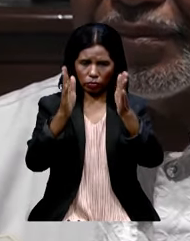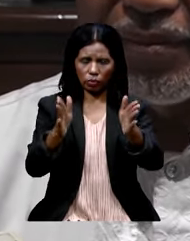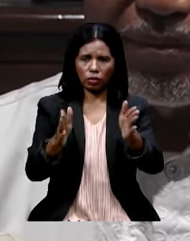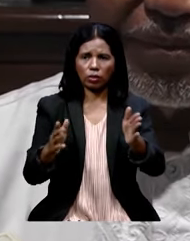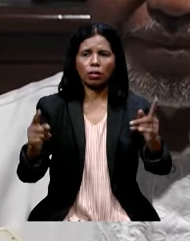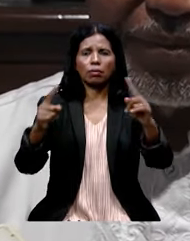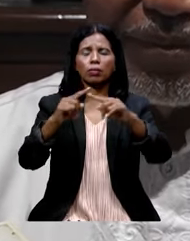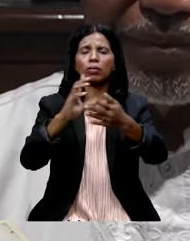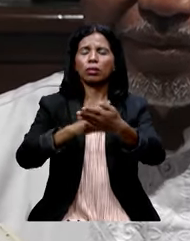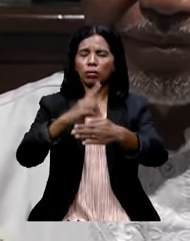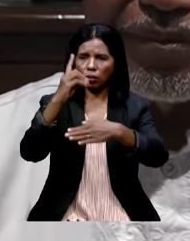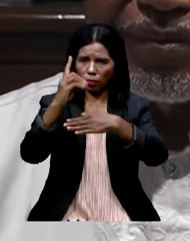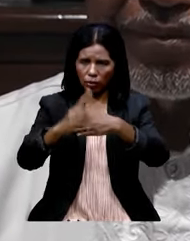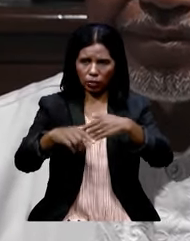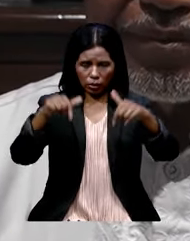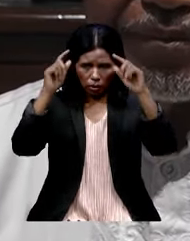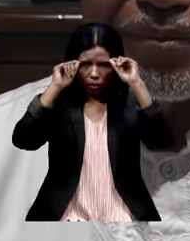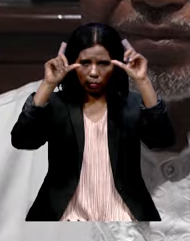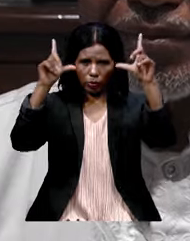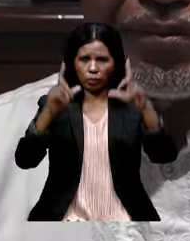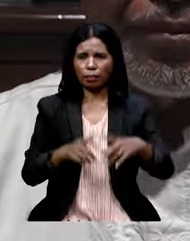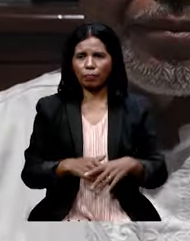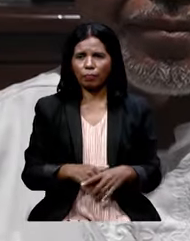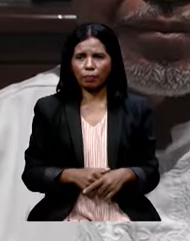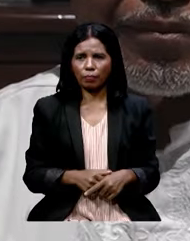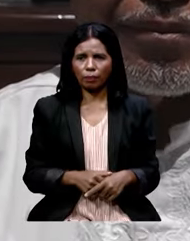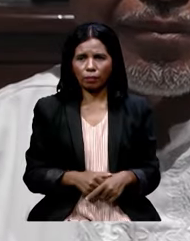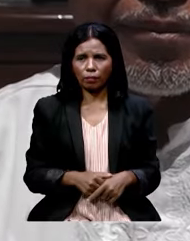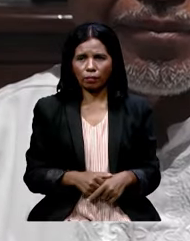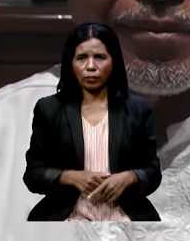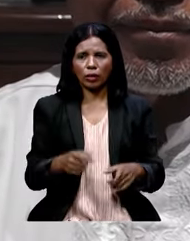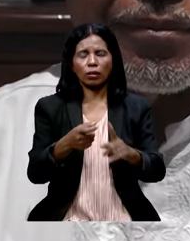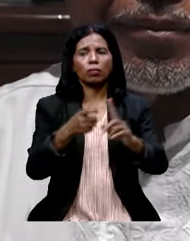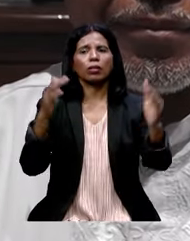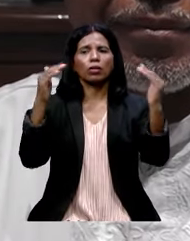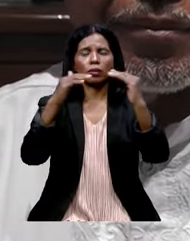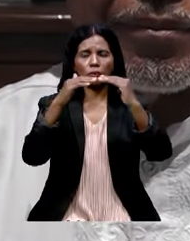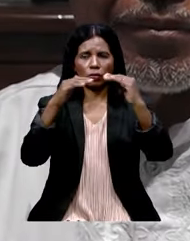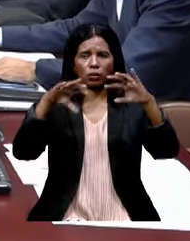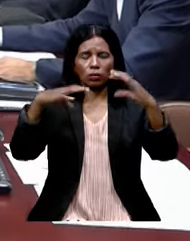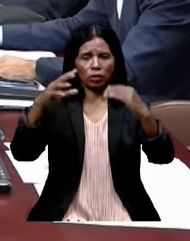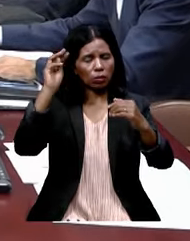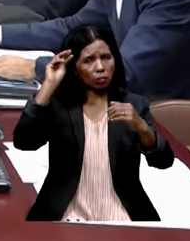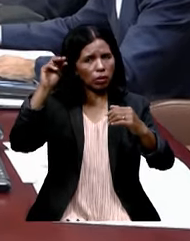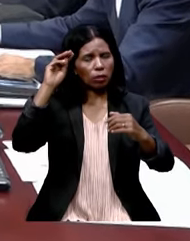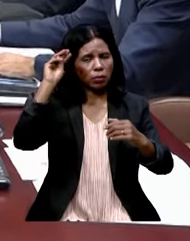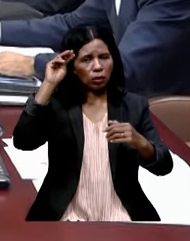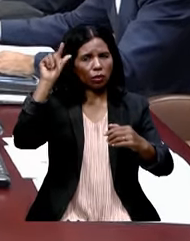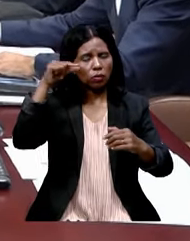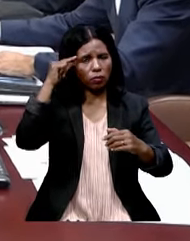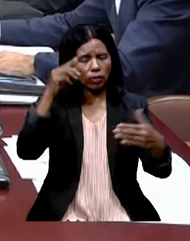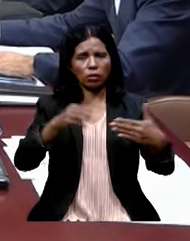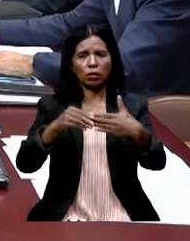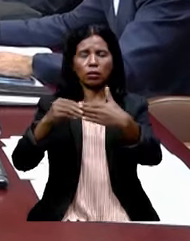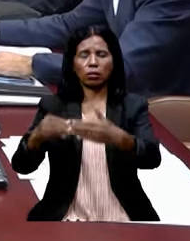o desenvolvimento de Timor. Antes de lhe reunião com o Conselho Ministro, o governo delibera ou de autoriza